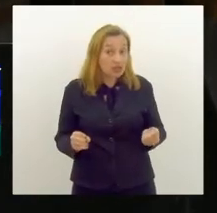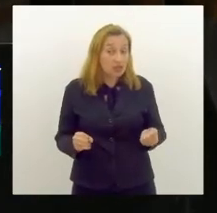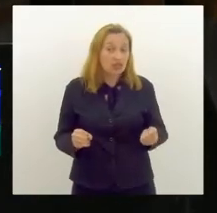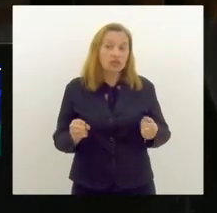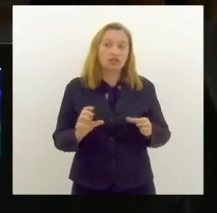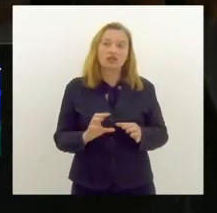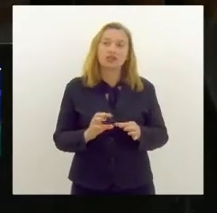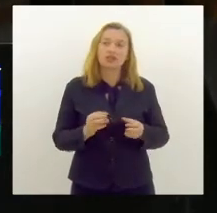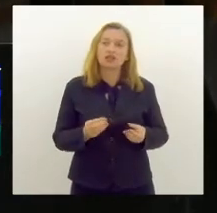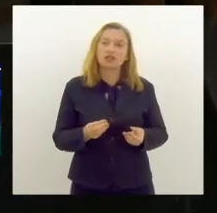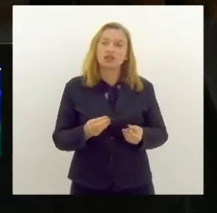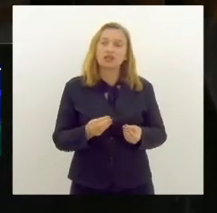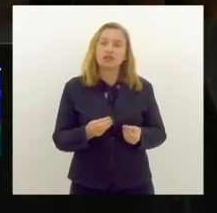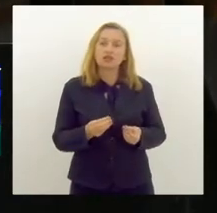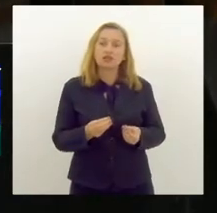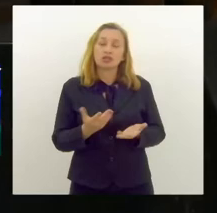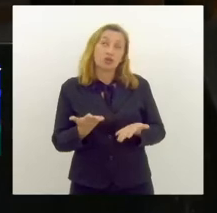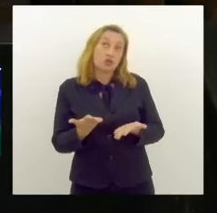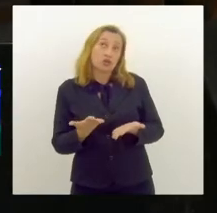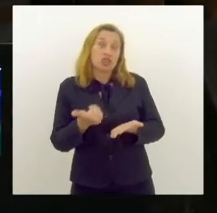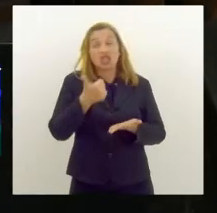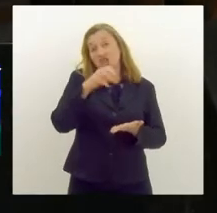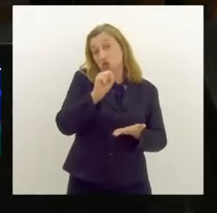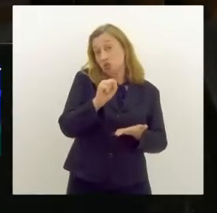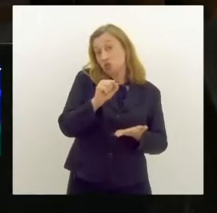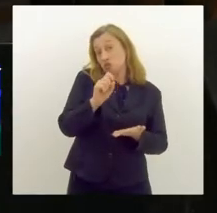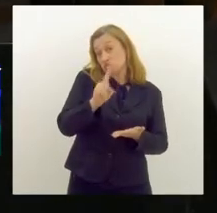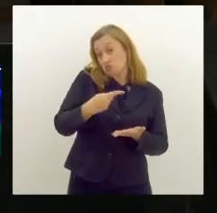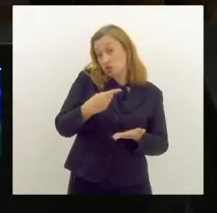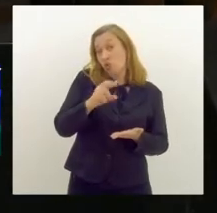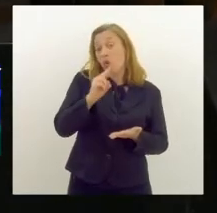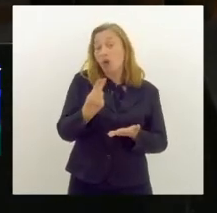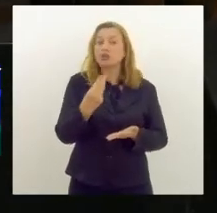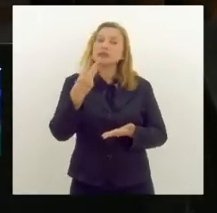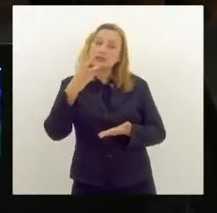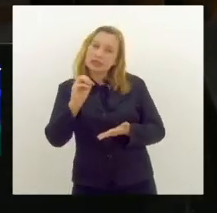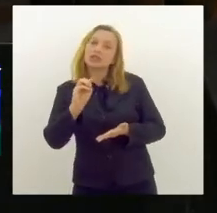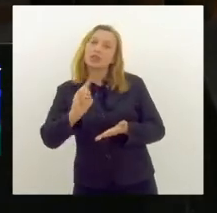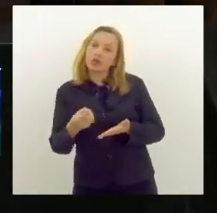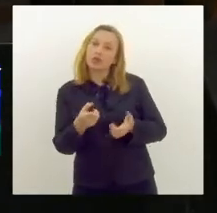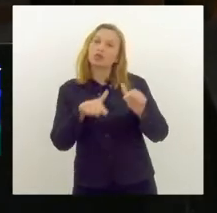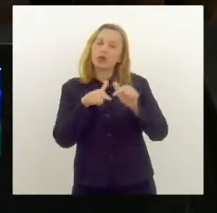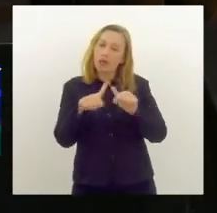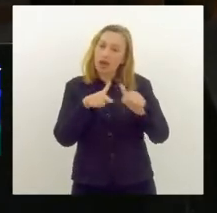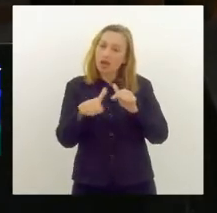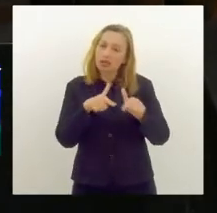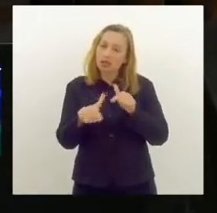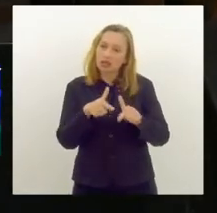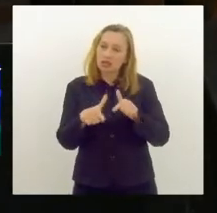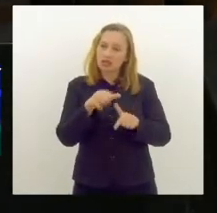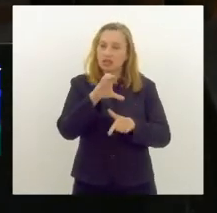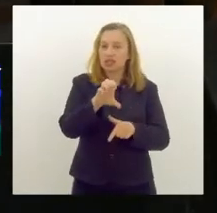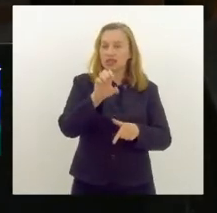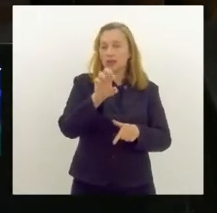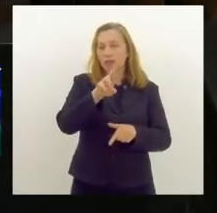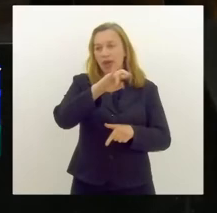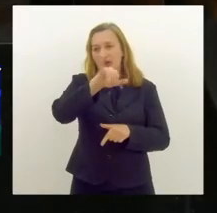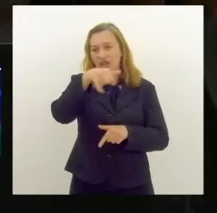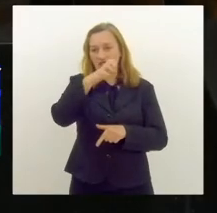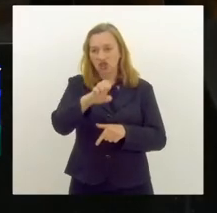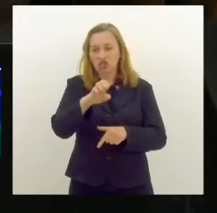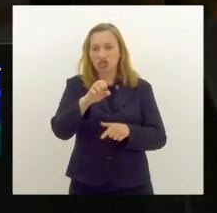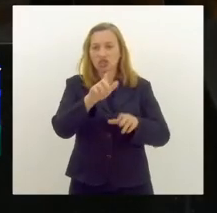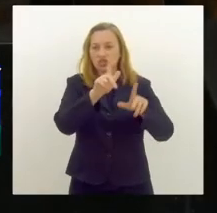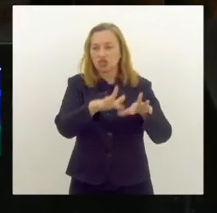mão de cerca de 18 mil ou 30 mil cargos no âmbito da CEPERJ em